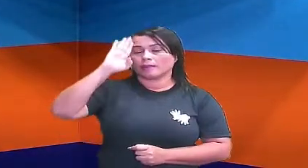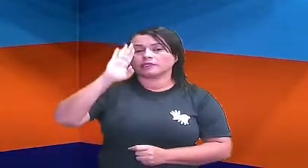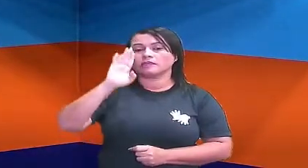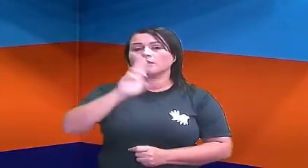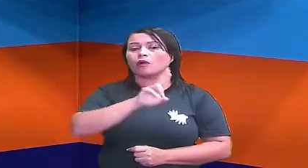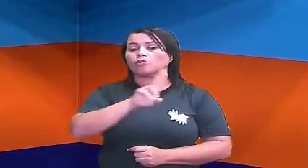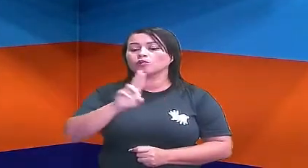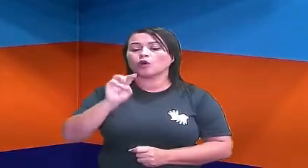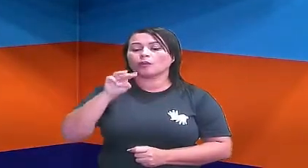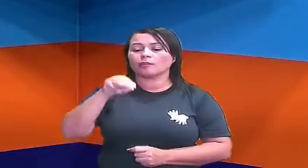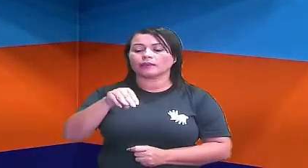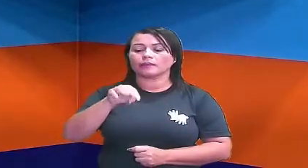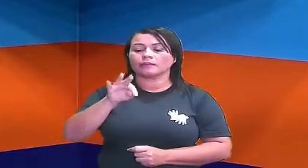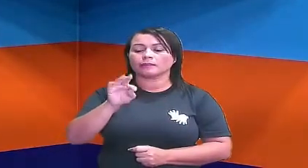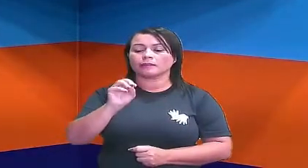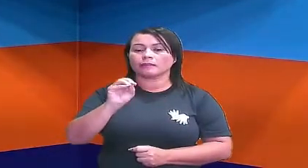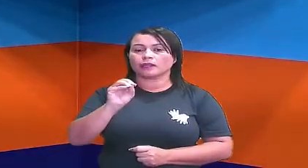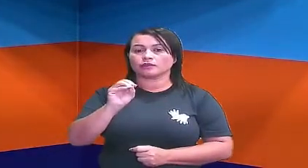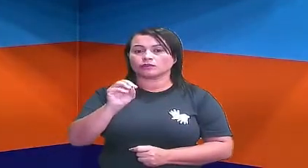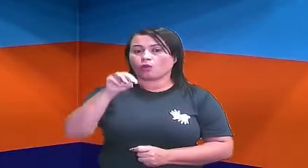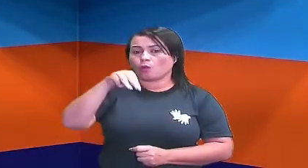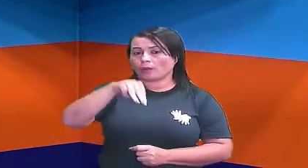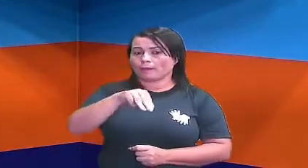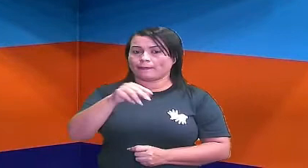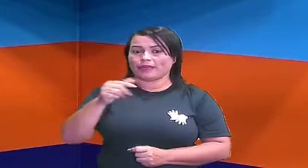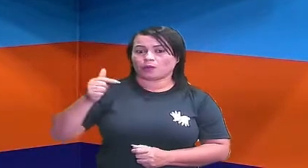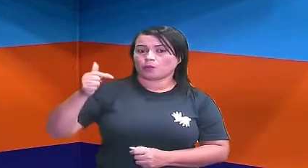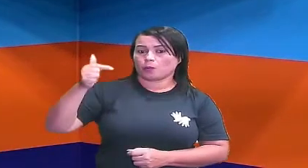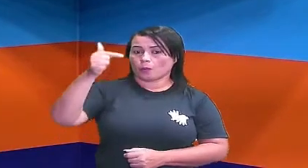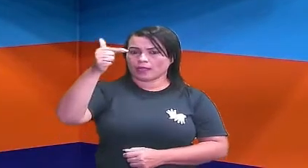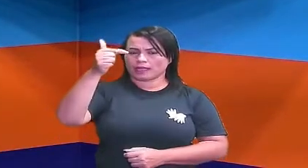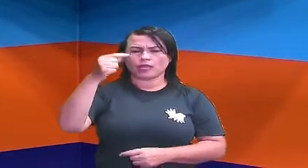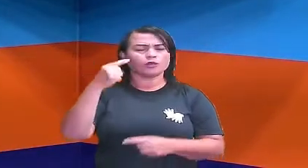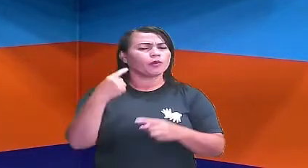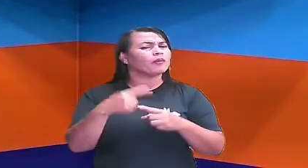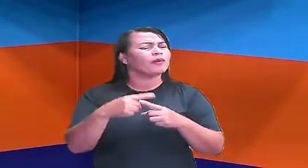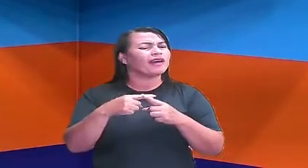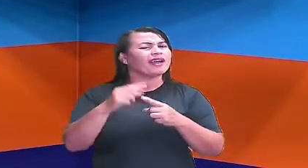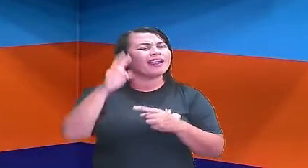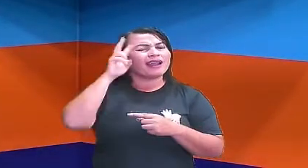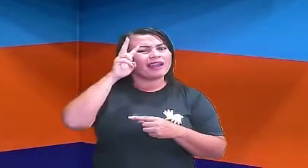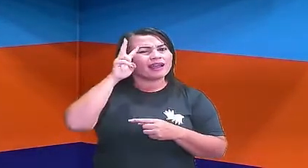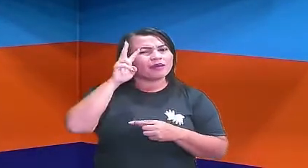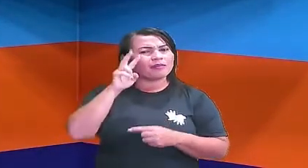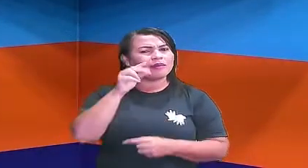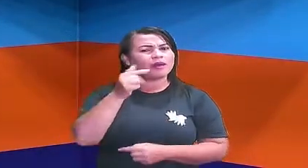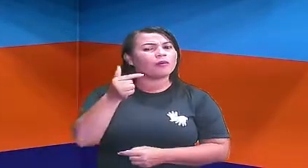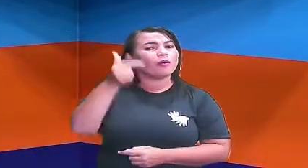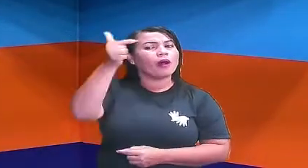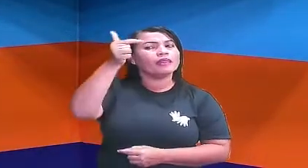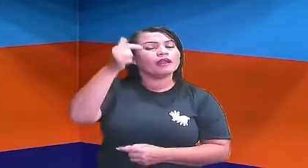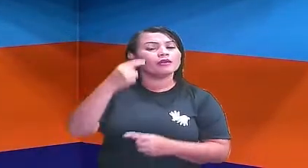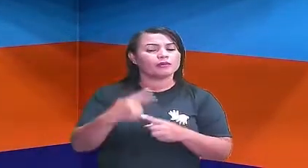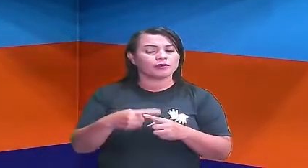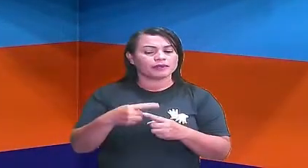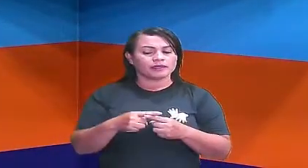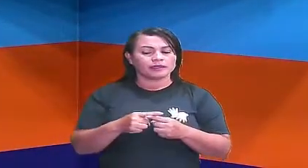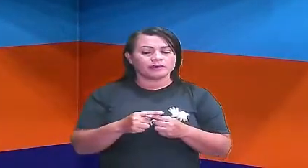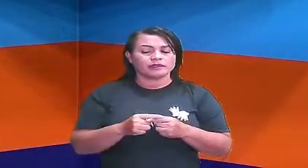denominada metro quadrado. Olha aí, agora a gente vai entender por que aquele quadrado ali.